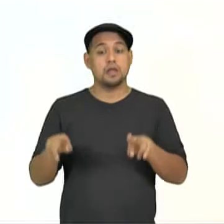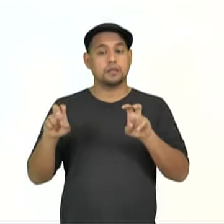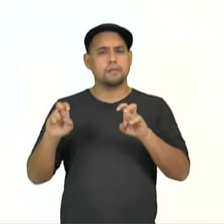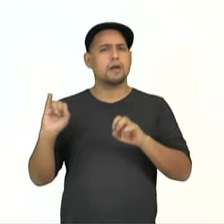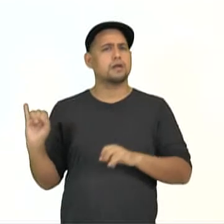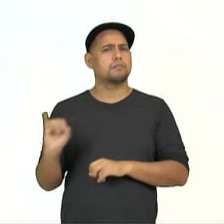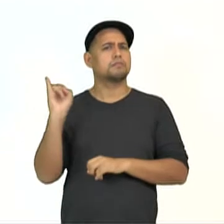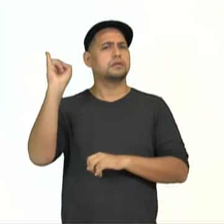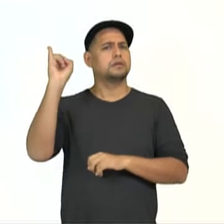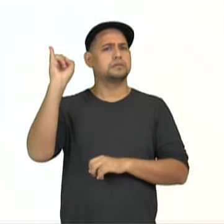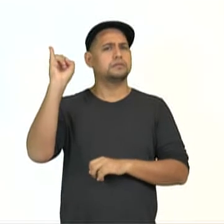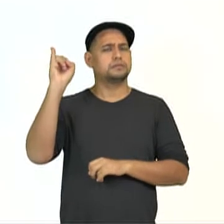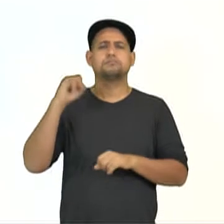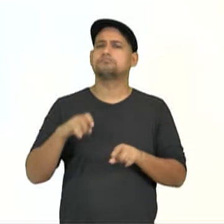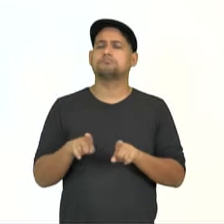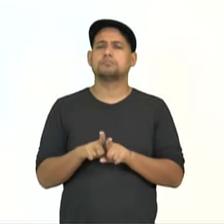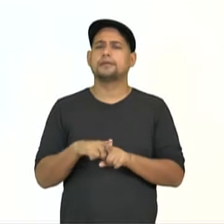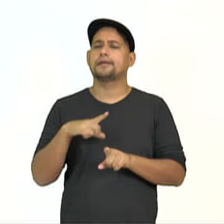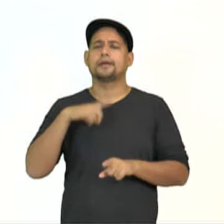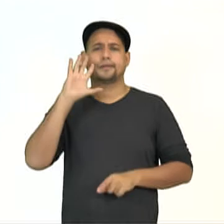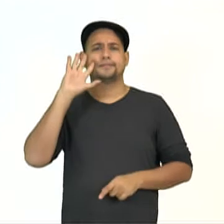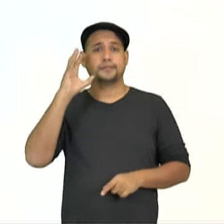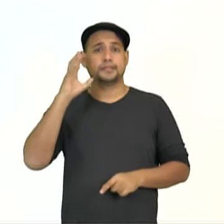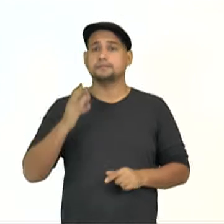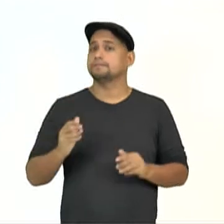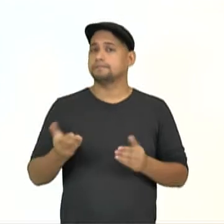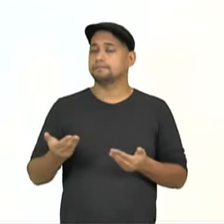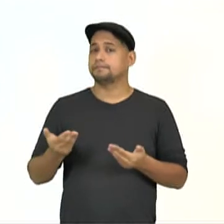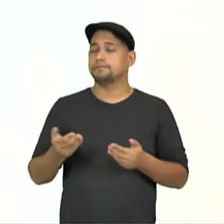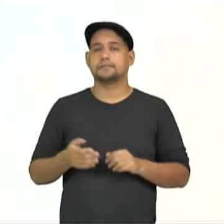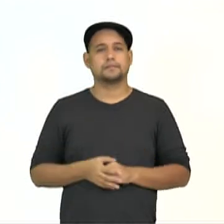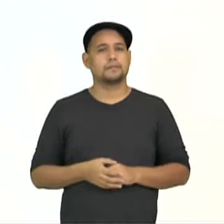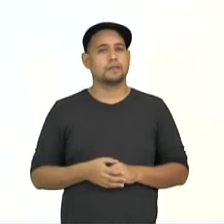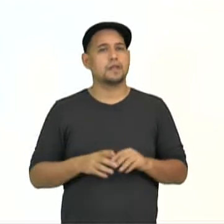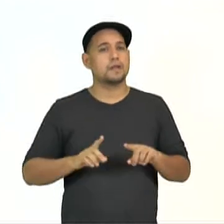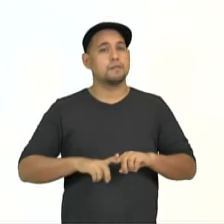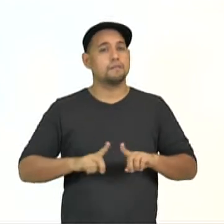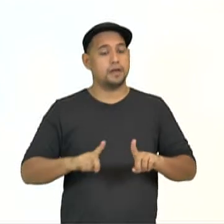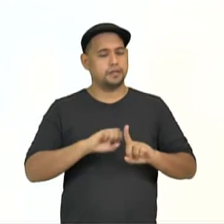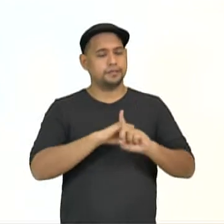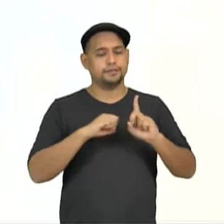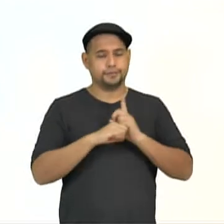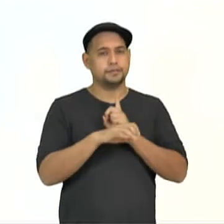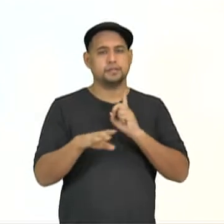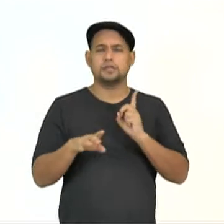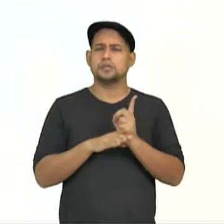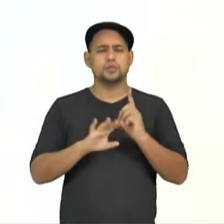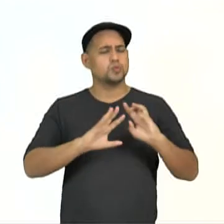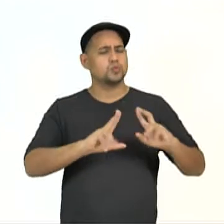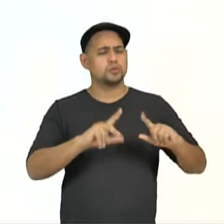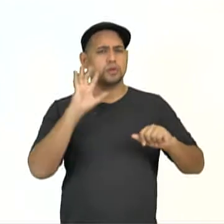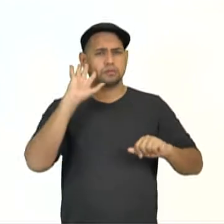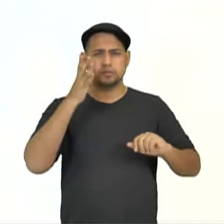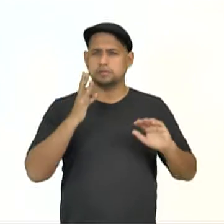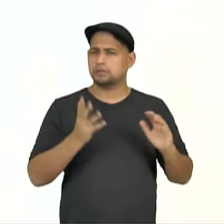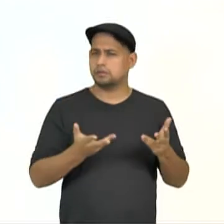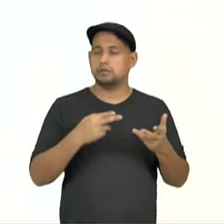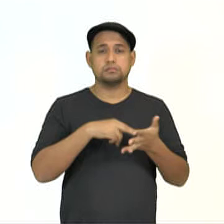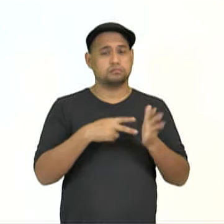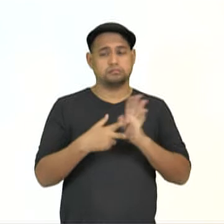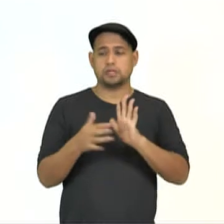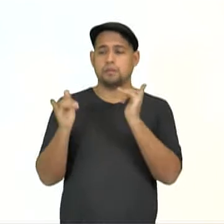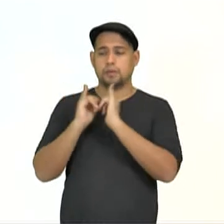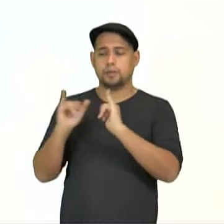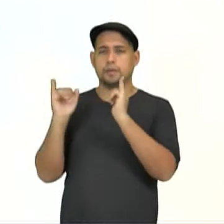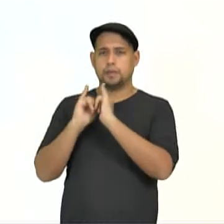Relevantes quer dizer importantes, o que está acontecendo imediato, agora na sociedade. Tudo que acontece agora é